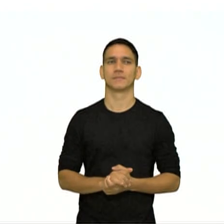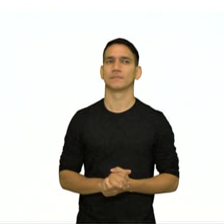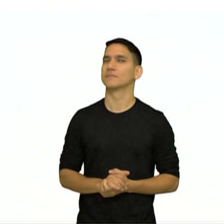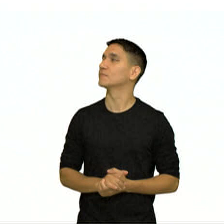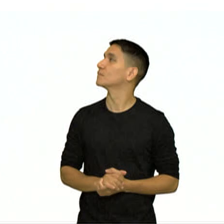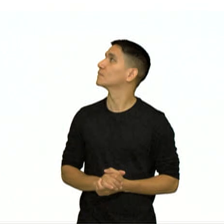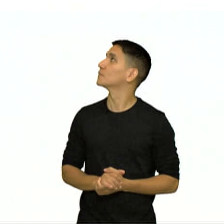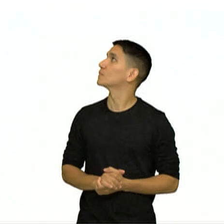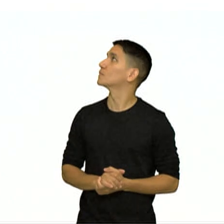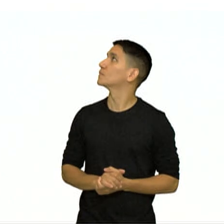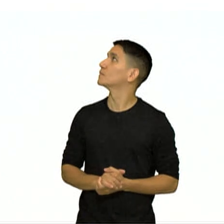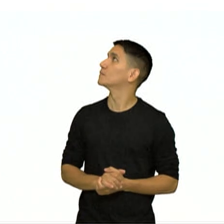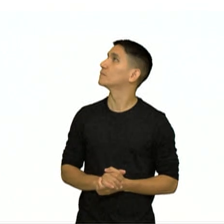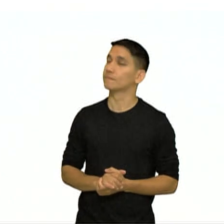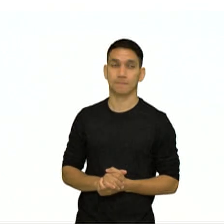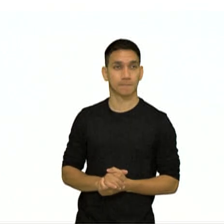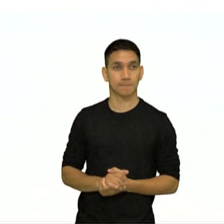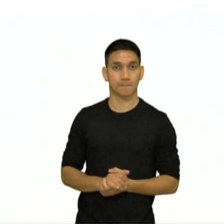e